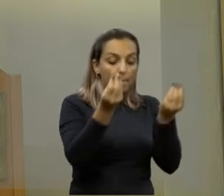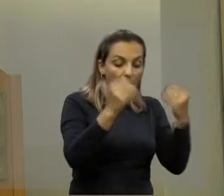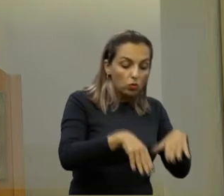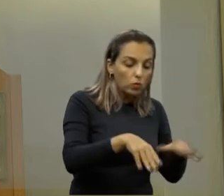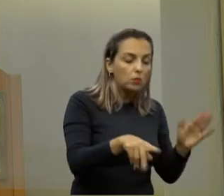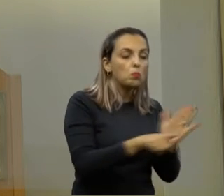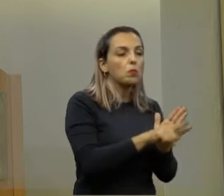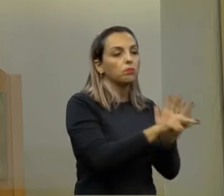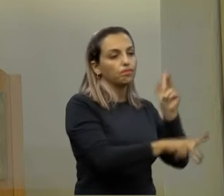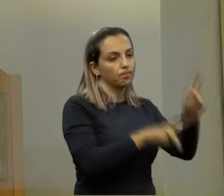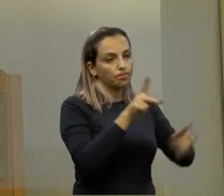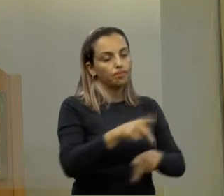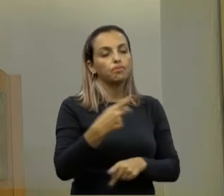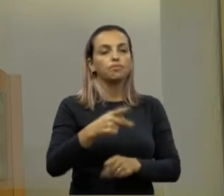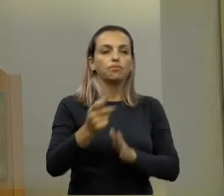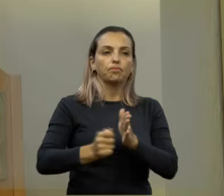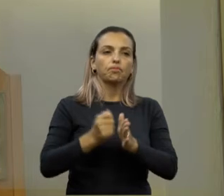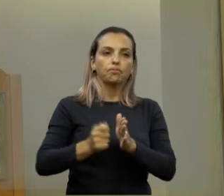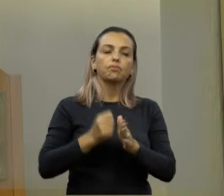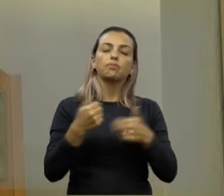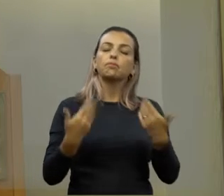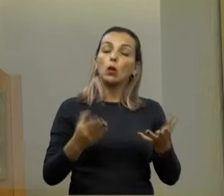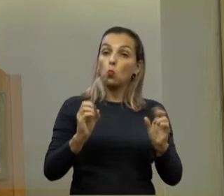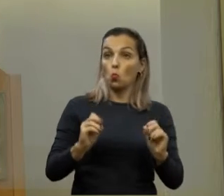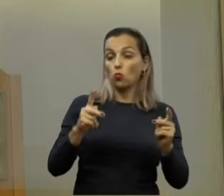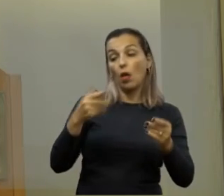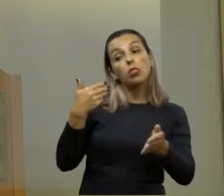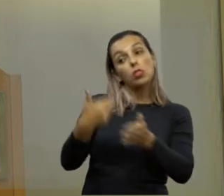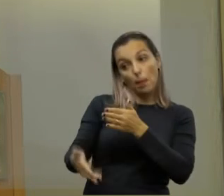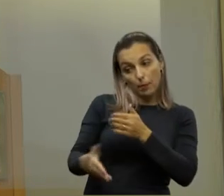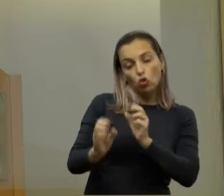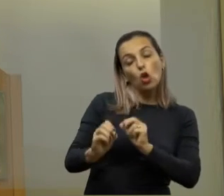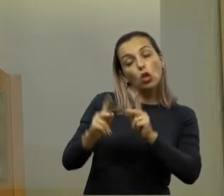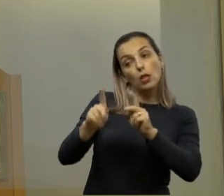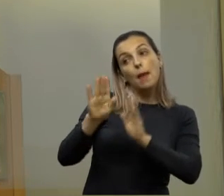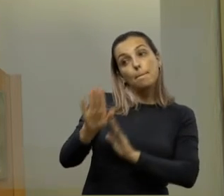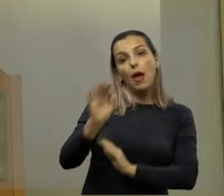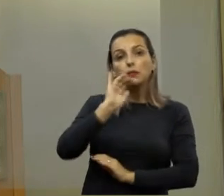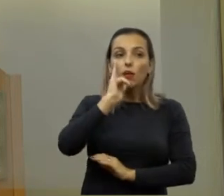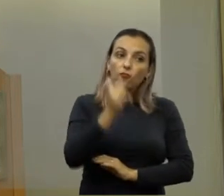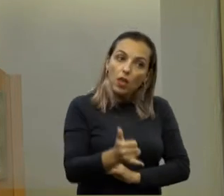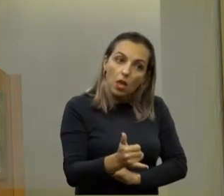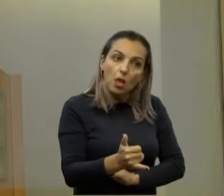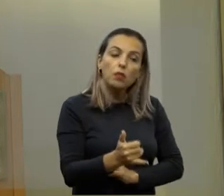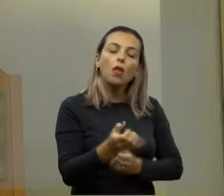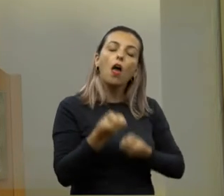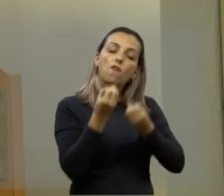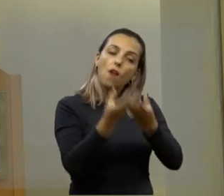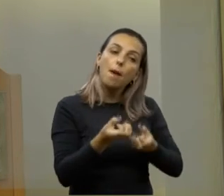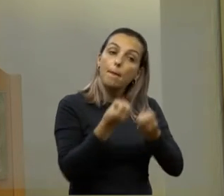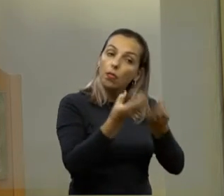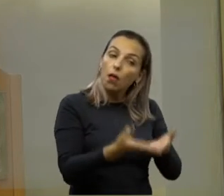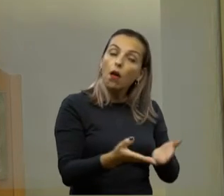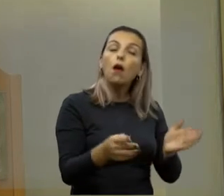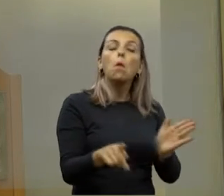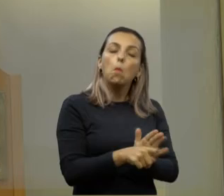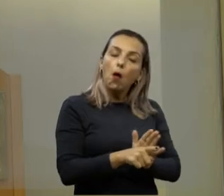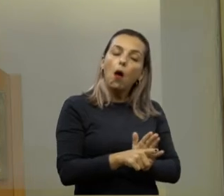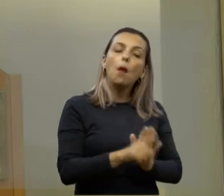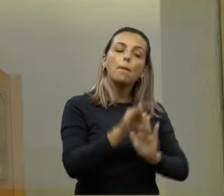é a população de Araraquara Então tudo bem Vai de mim o que faço um aviso informa os seus gestores